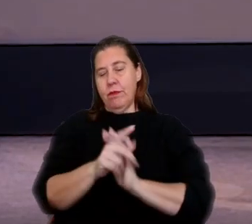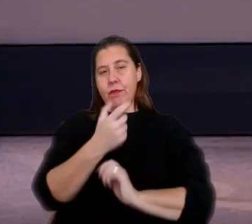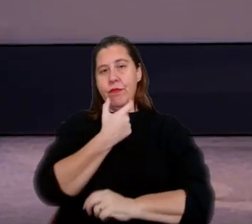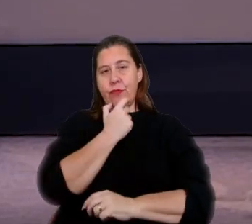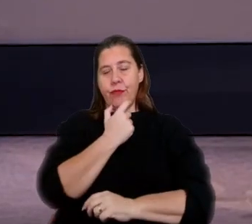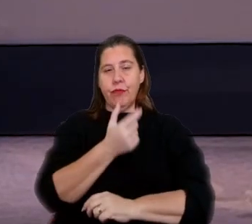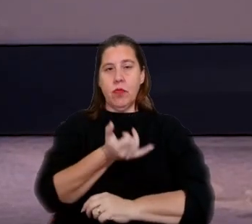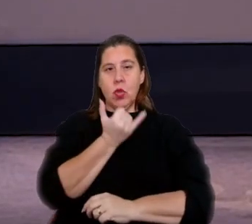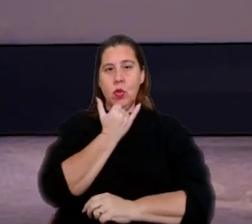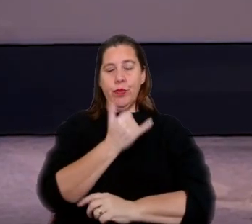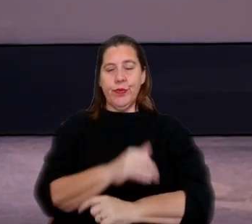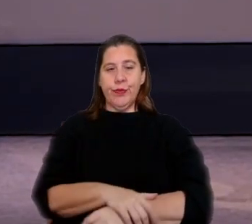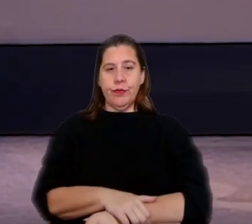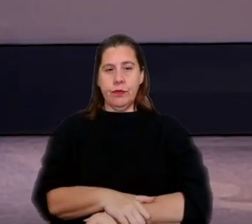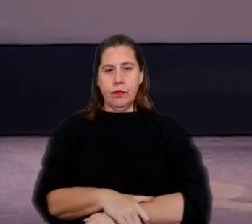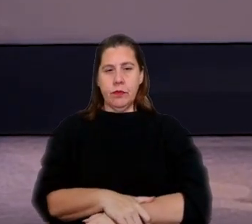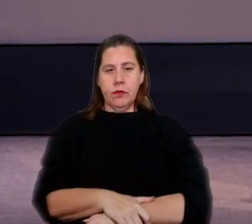of Connection.